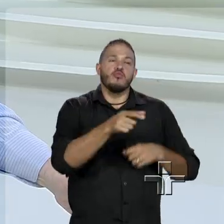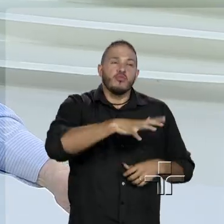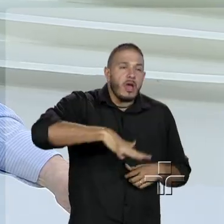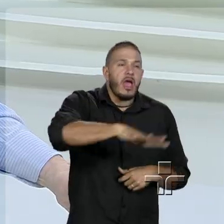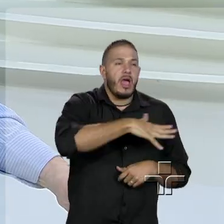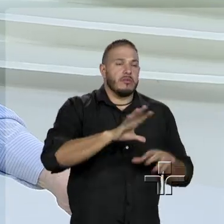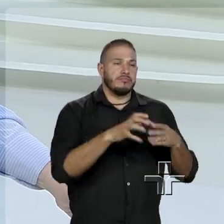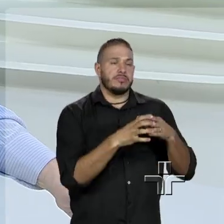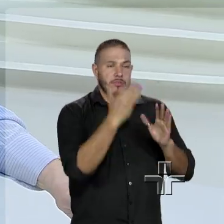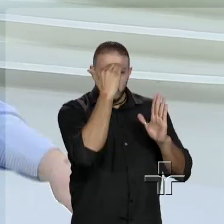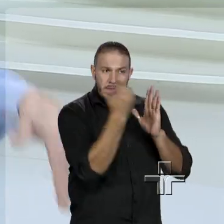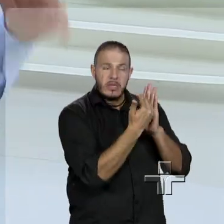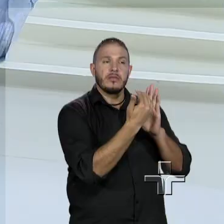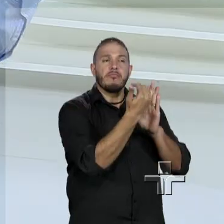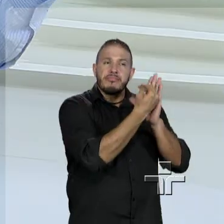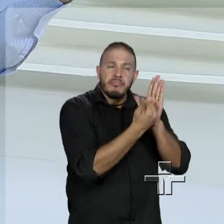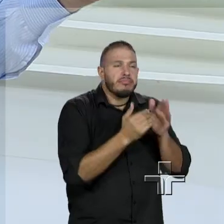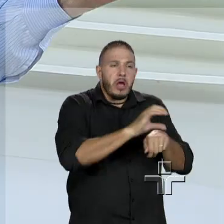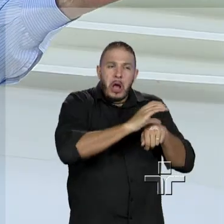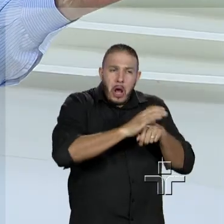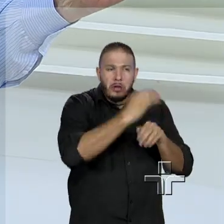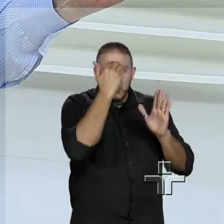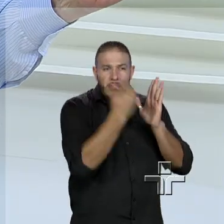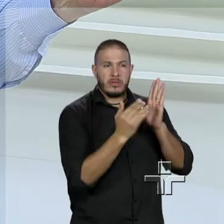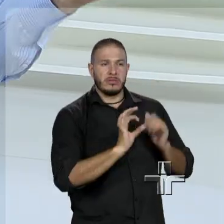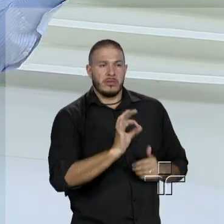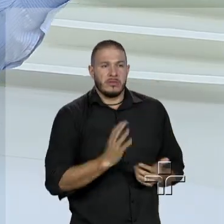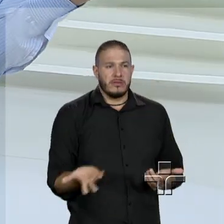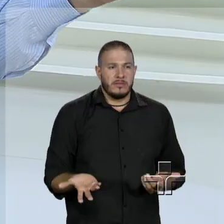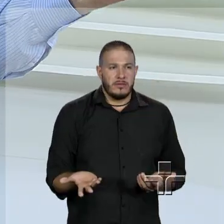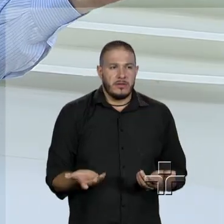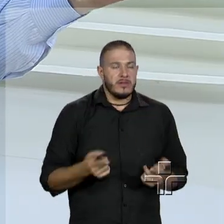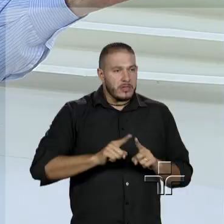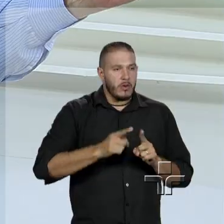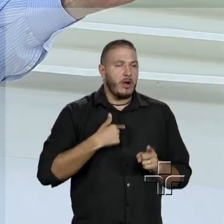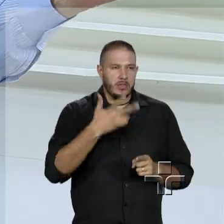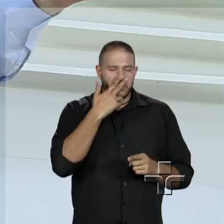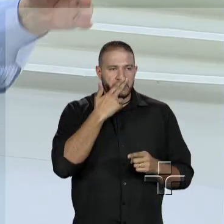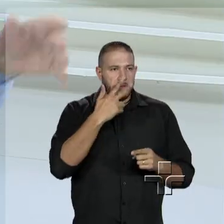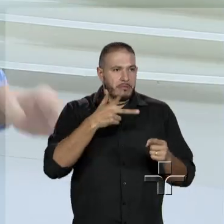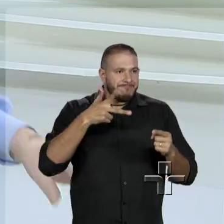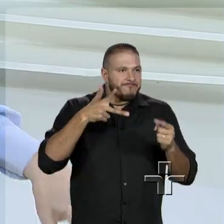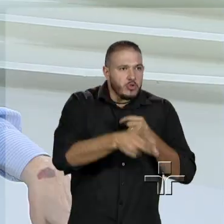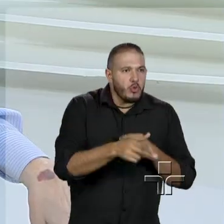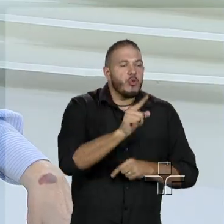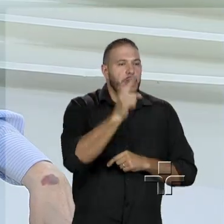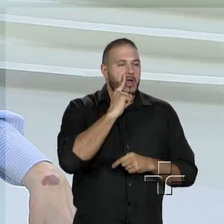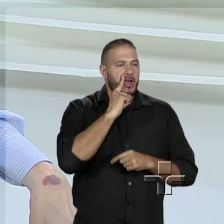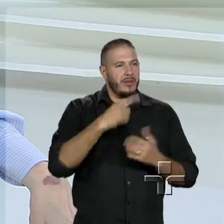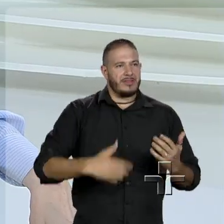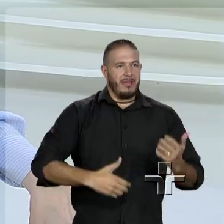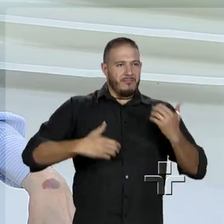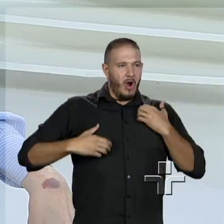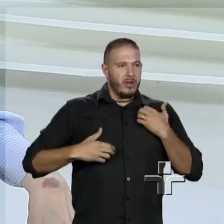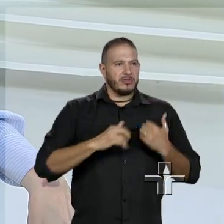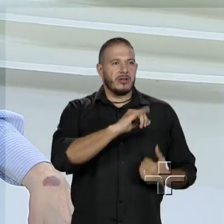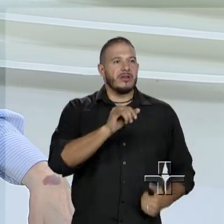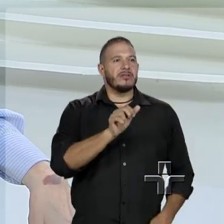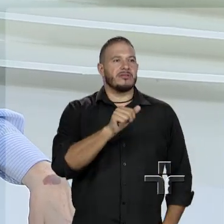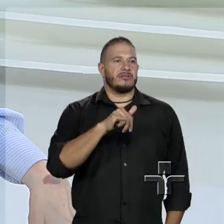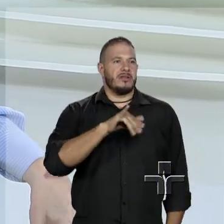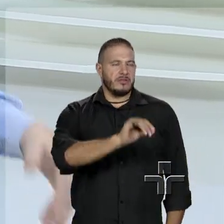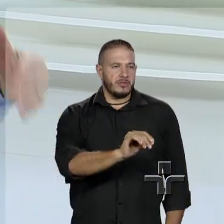da Constituição. Já tinha havido um golpe antes, quando se impediu a posse do Jango sem que